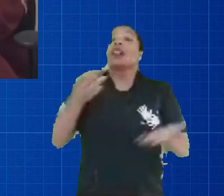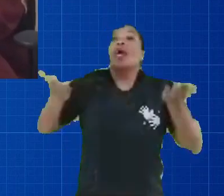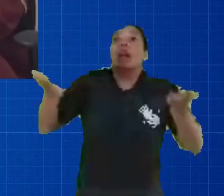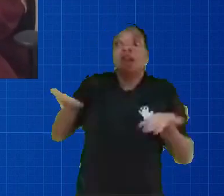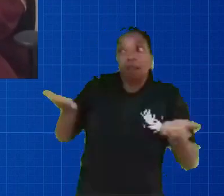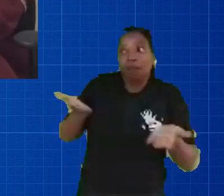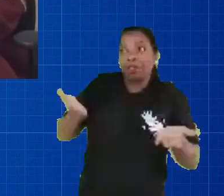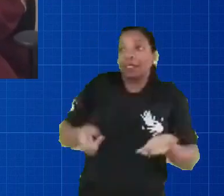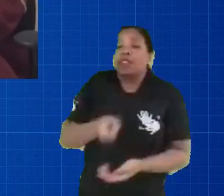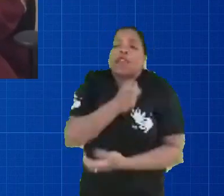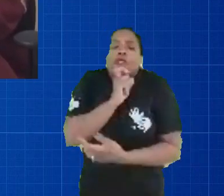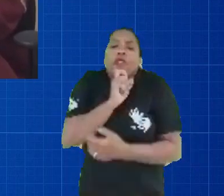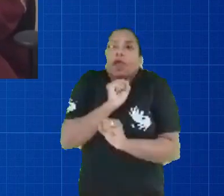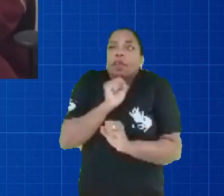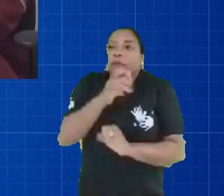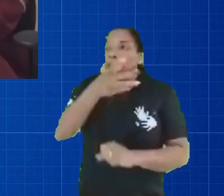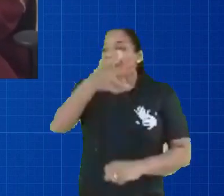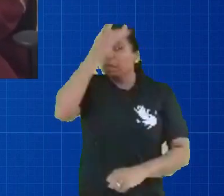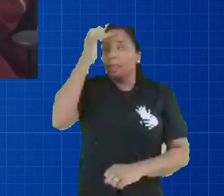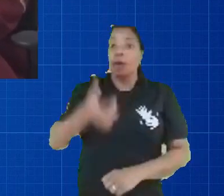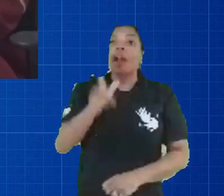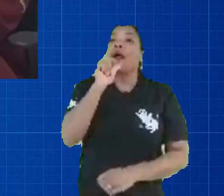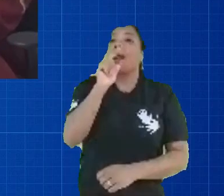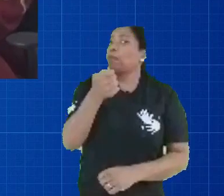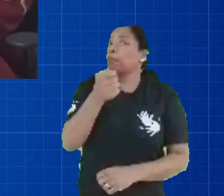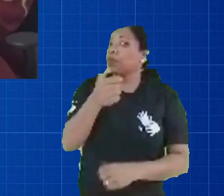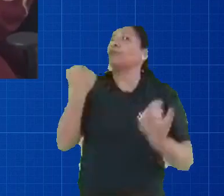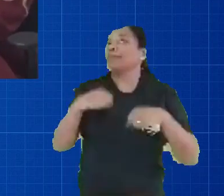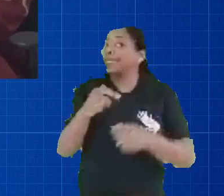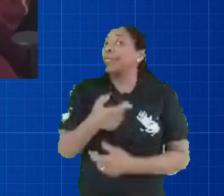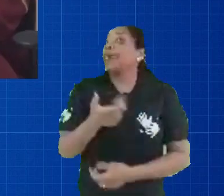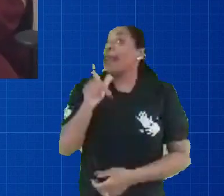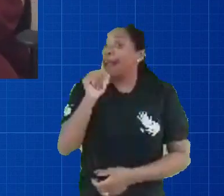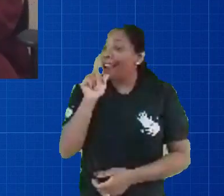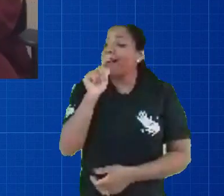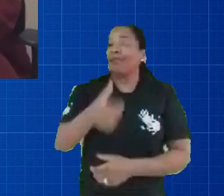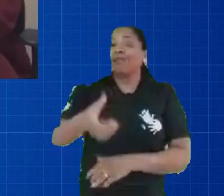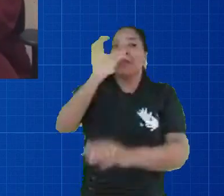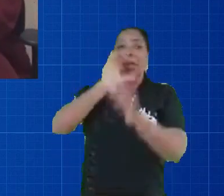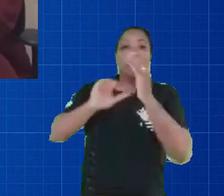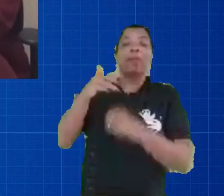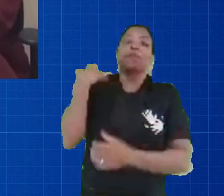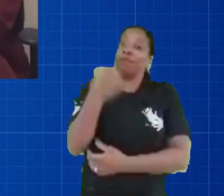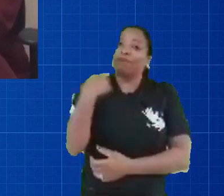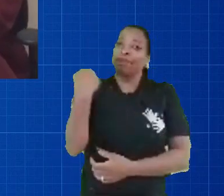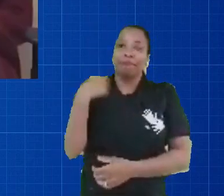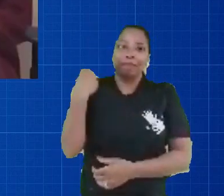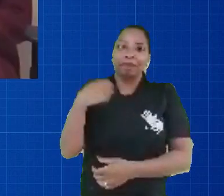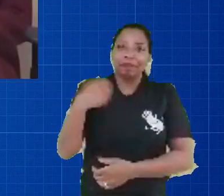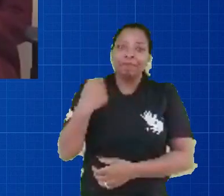crianças, elas não pedem. Então, isso é bem importante, né, para o desenvolvimento aí da criança.